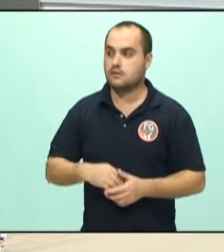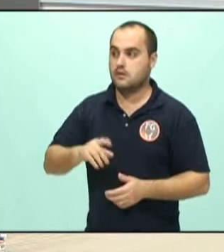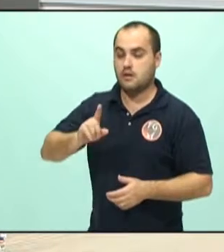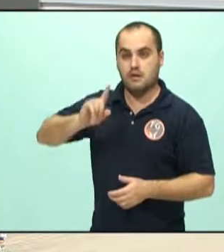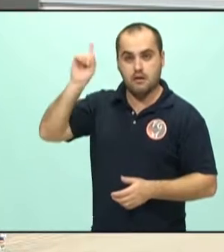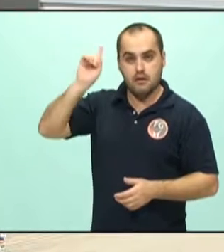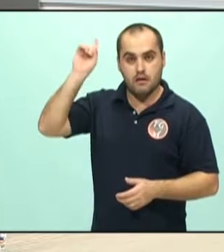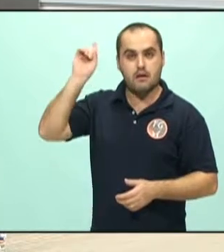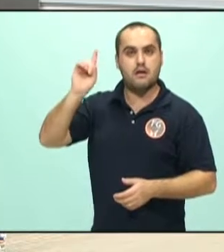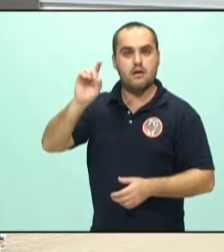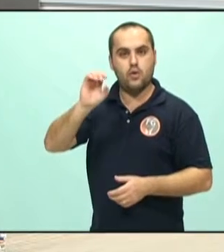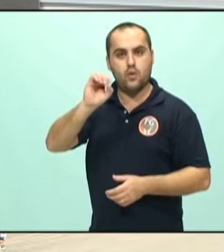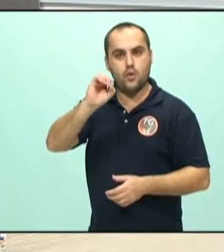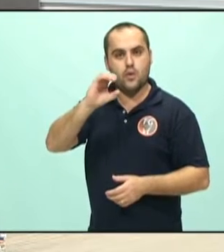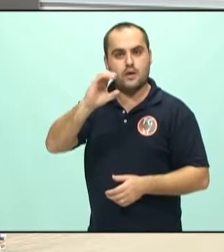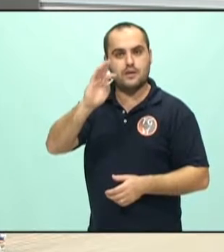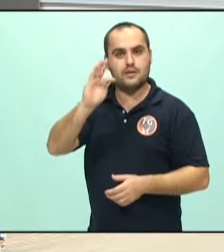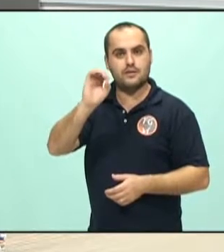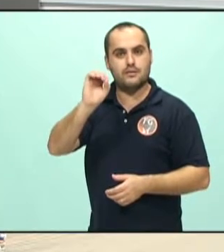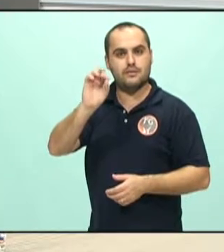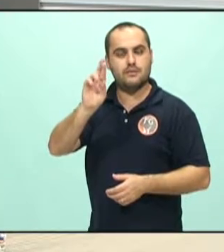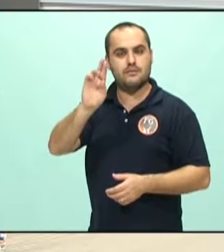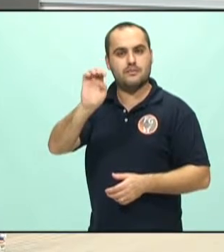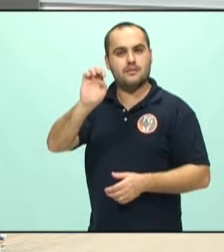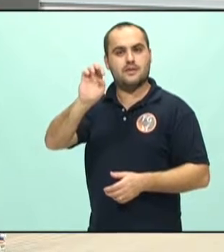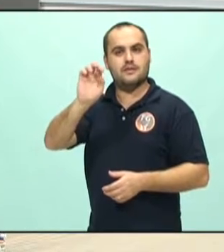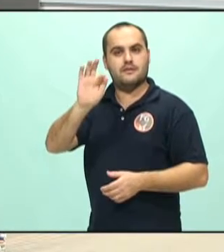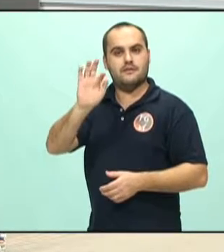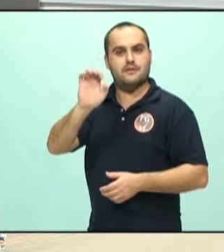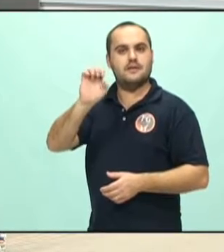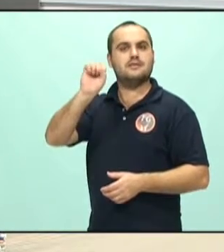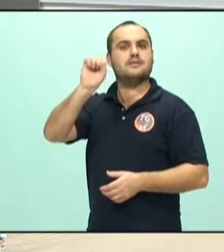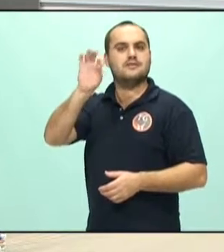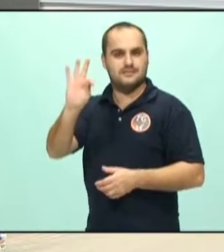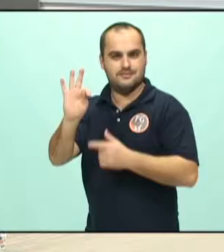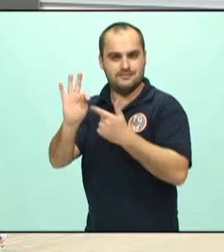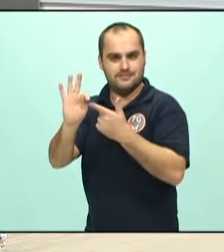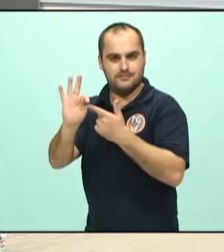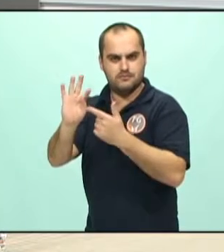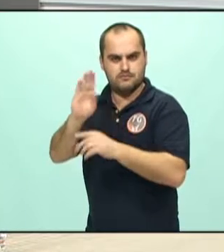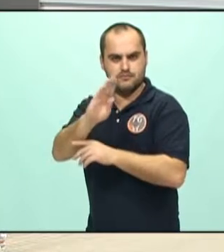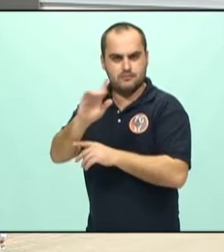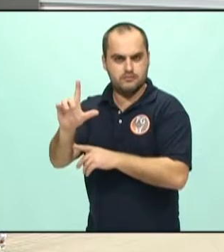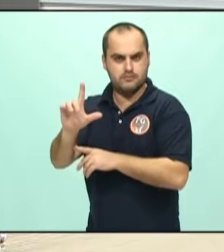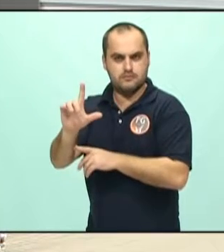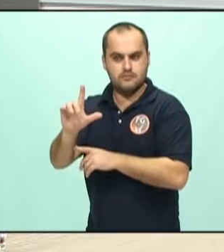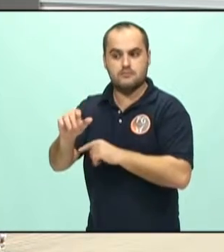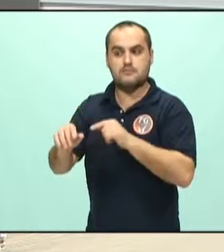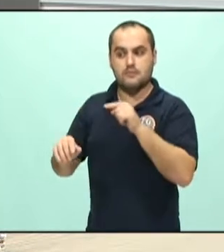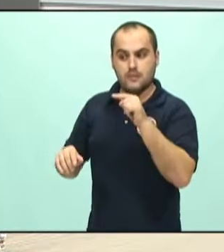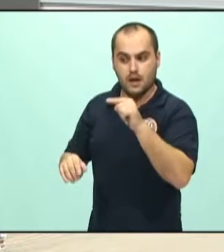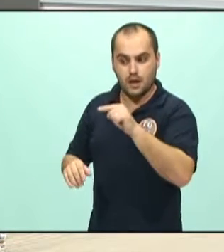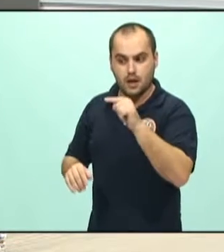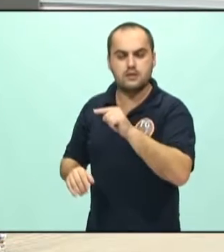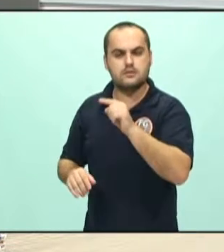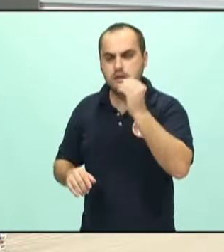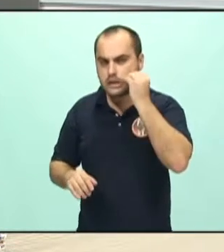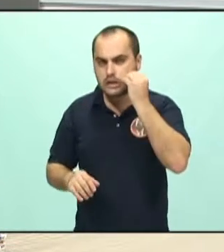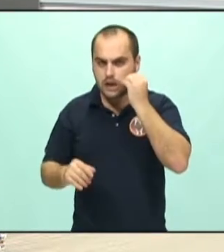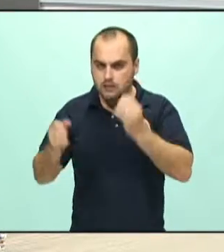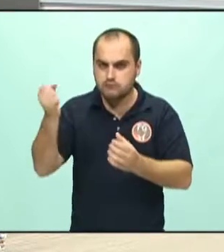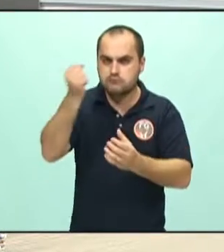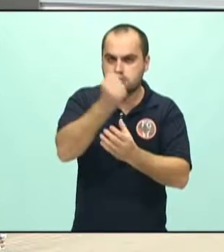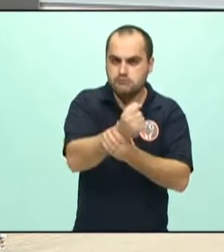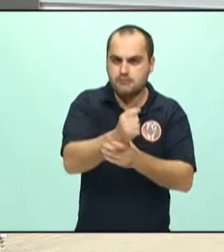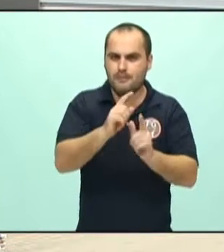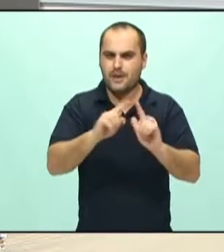fazendo uma propaganda né em torno da sustentabilidade não tão é forte como nossa logística que se pensou todo